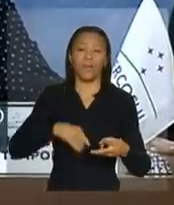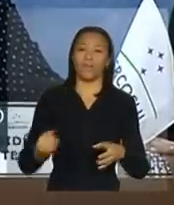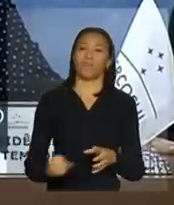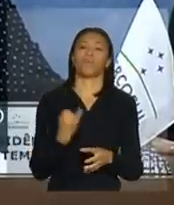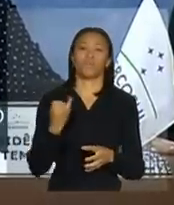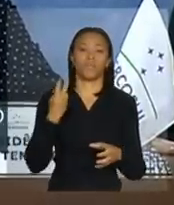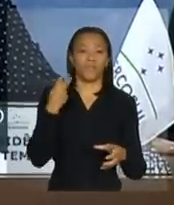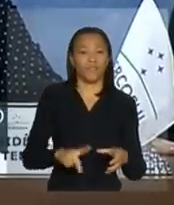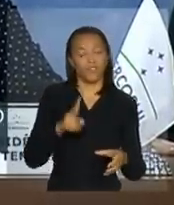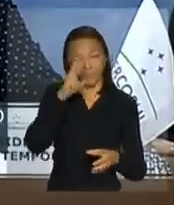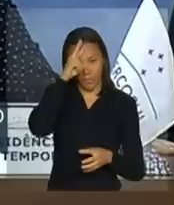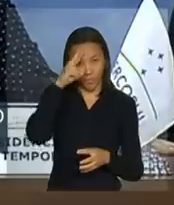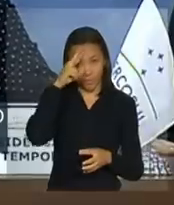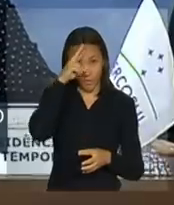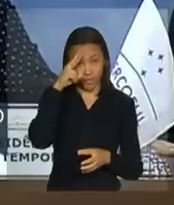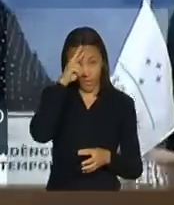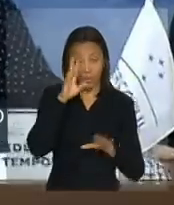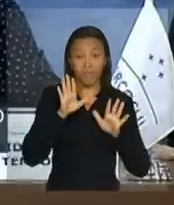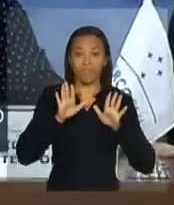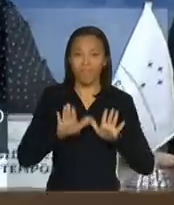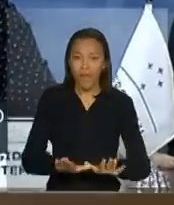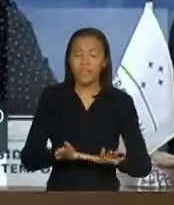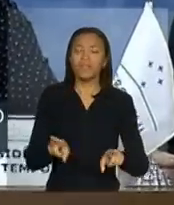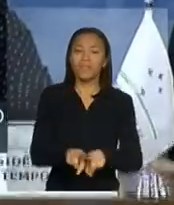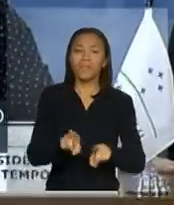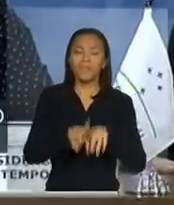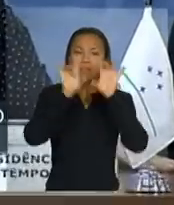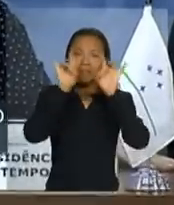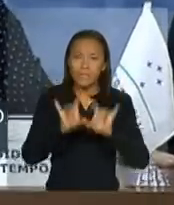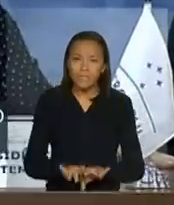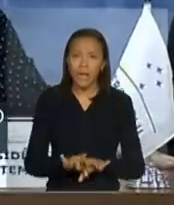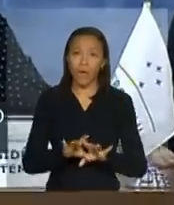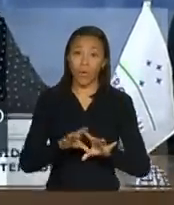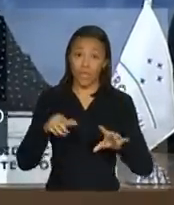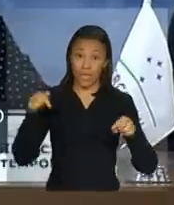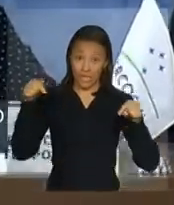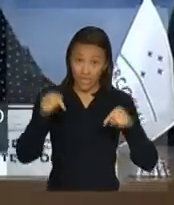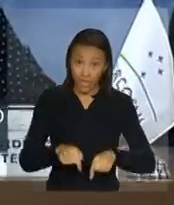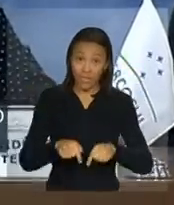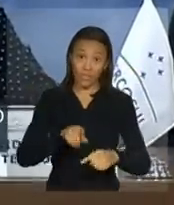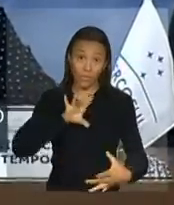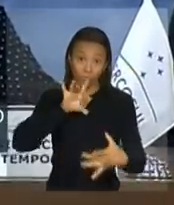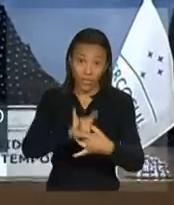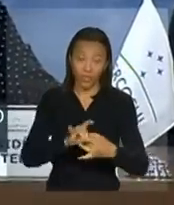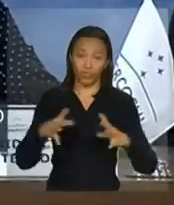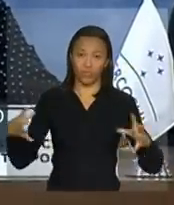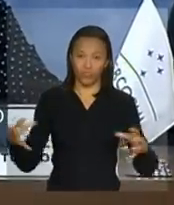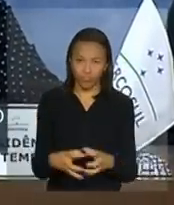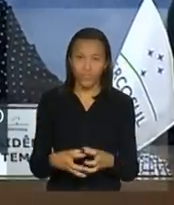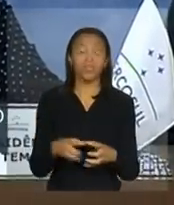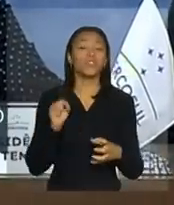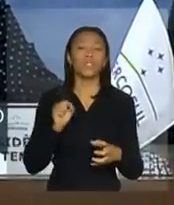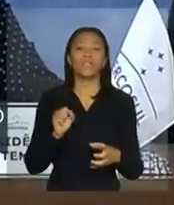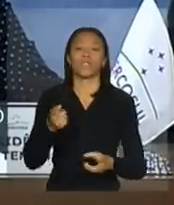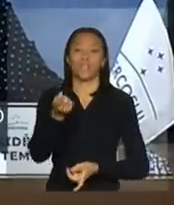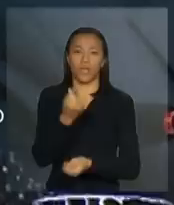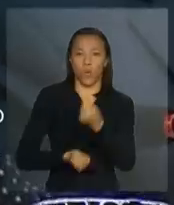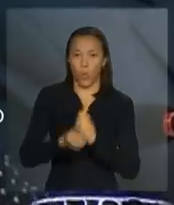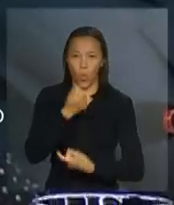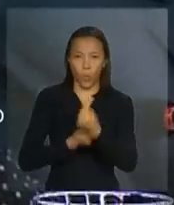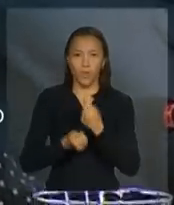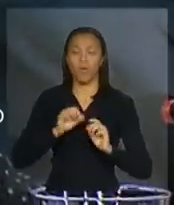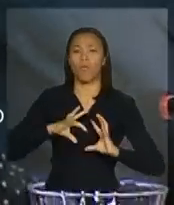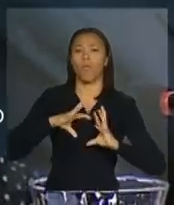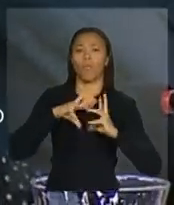na história, mas em especial nesta conjuntura, quando a economia